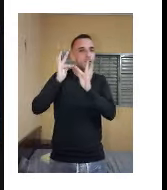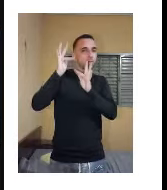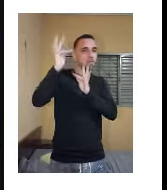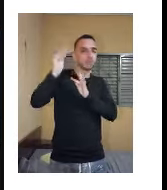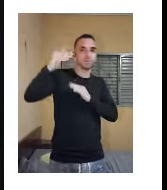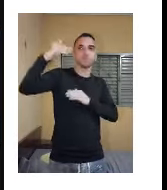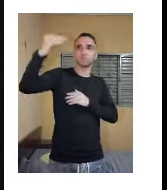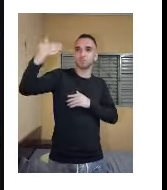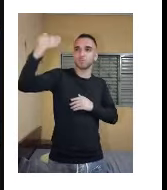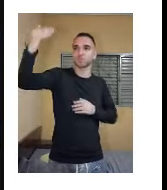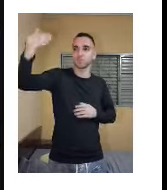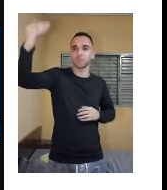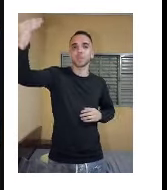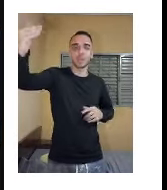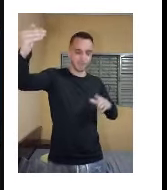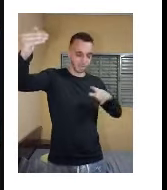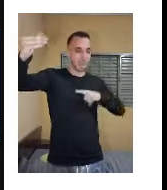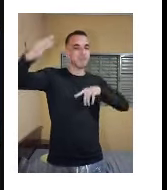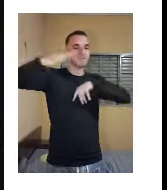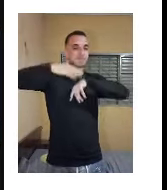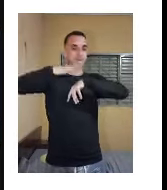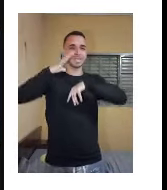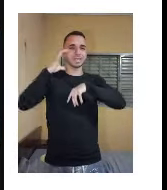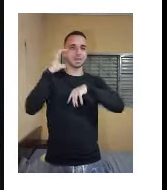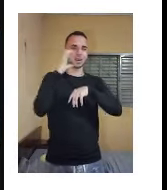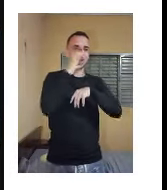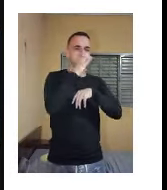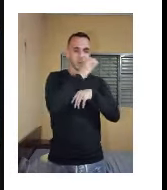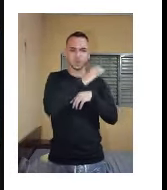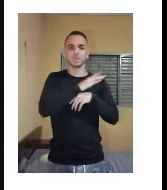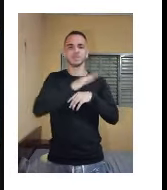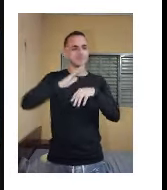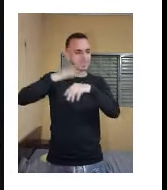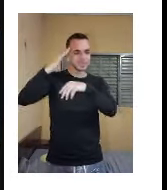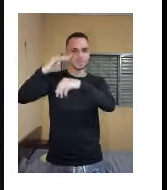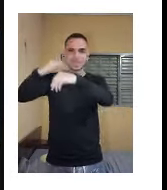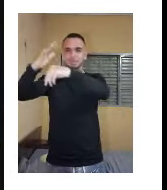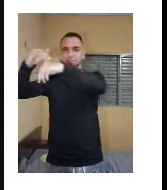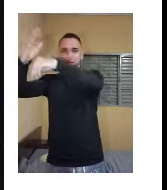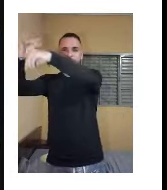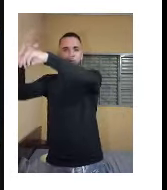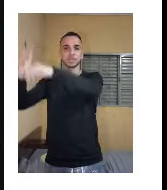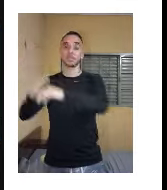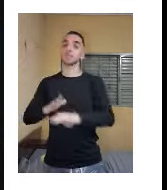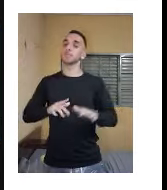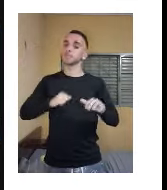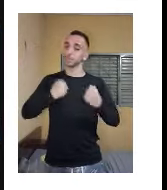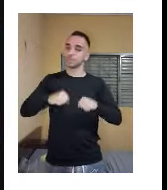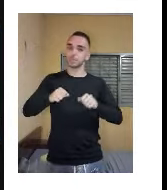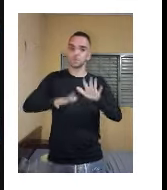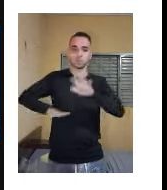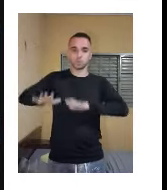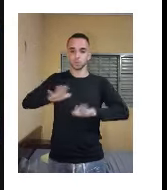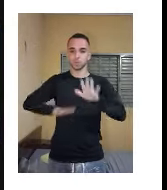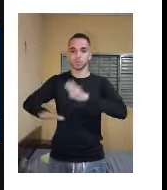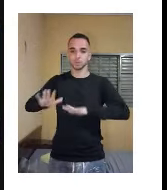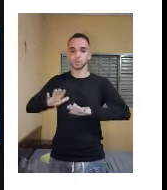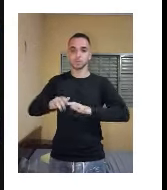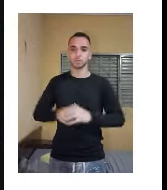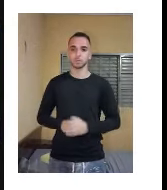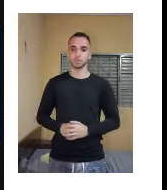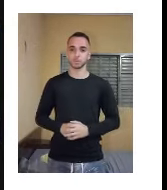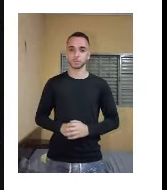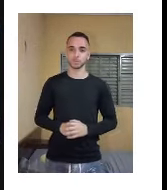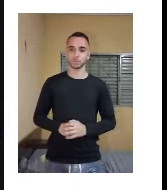de diferentes maneiras nas diferentes regiões que de alguma maneira já estão sendo impactadas ou sentidas